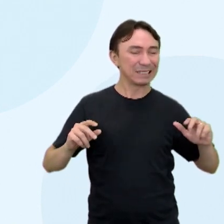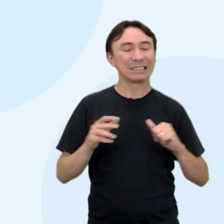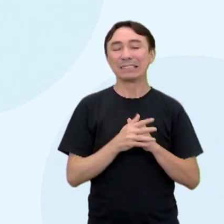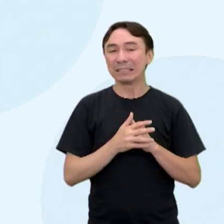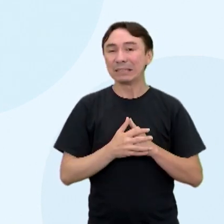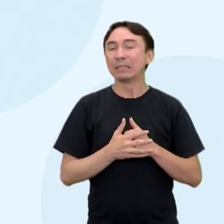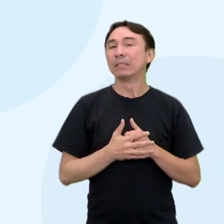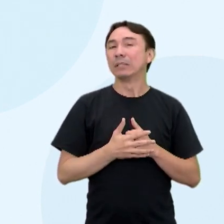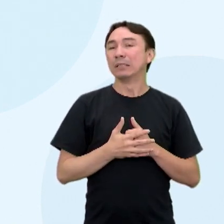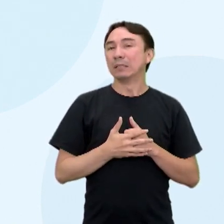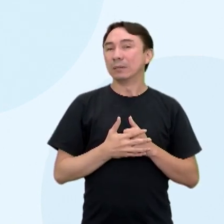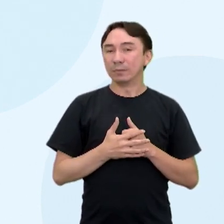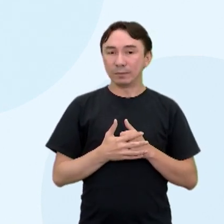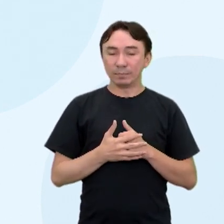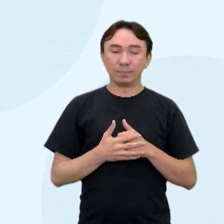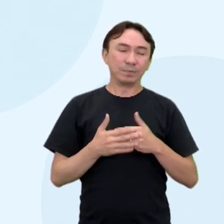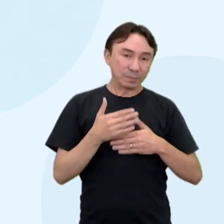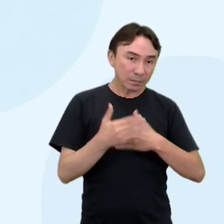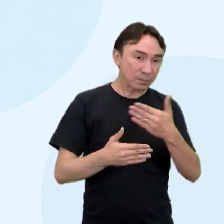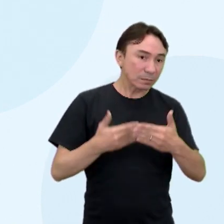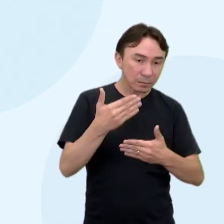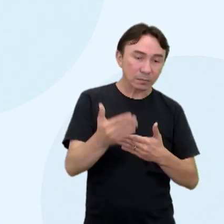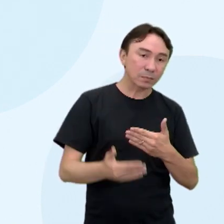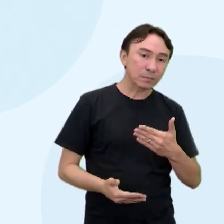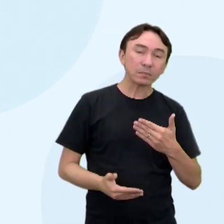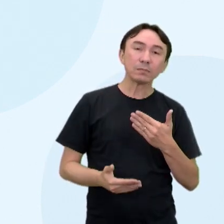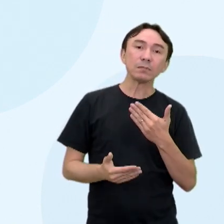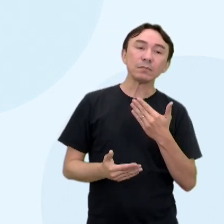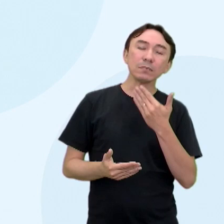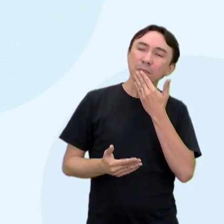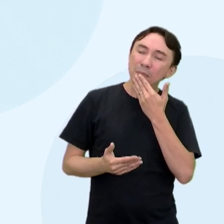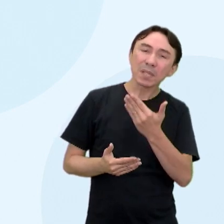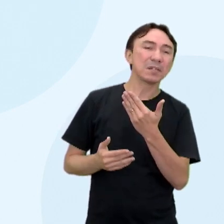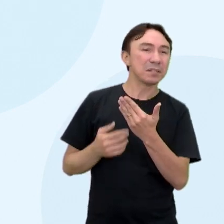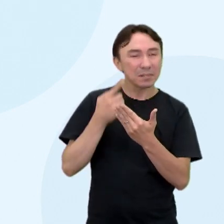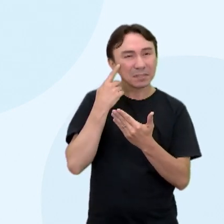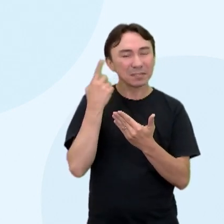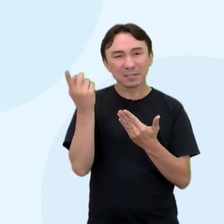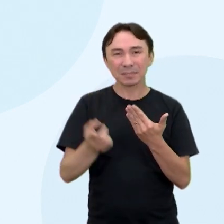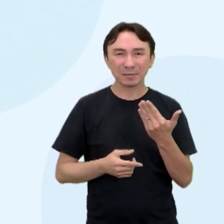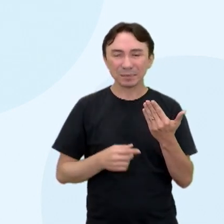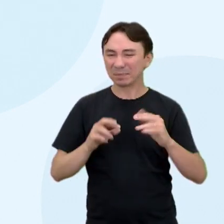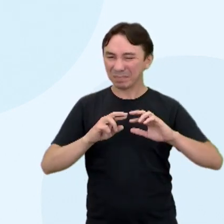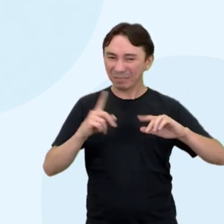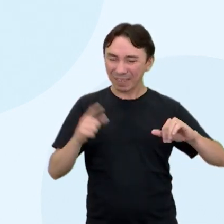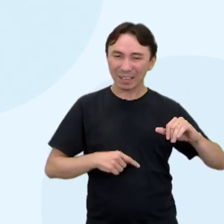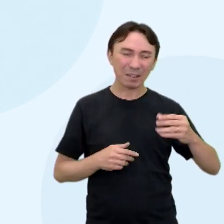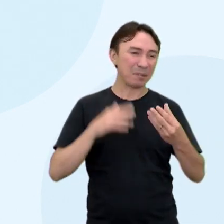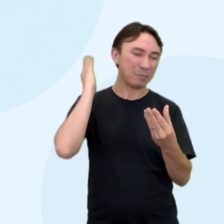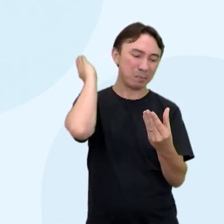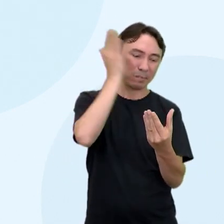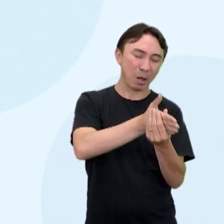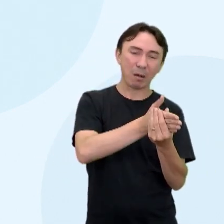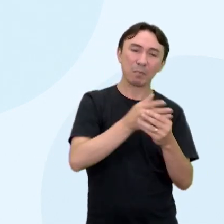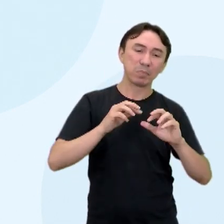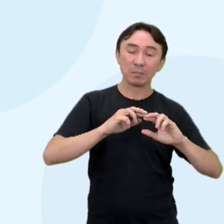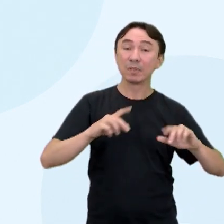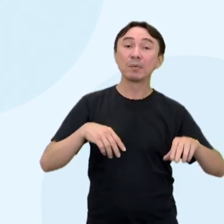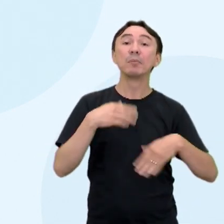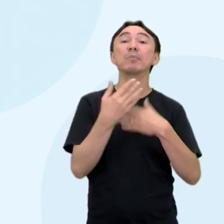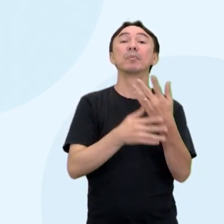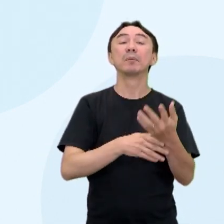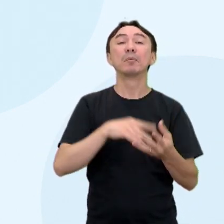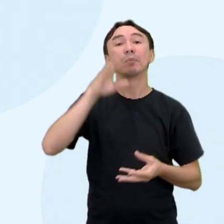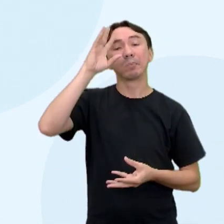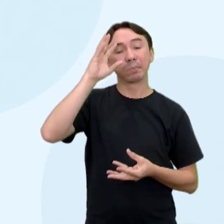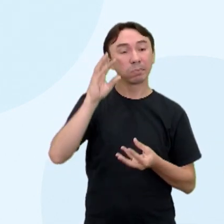aí entra um pedido de mandato de segurança, e tem toda uma disputa em torno disso, mas aí qual é a conclusão? Olha,